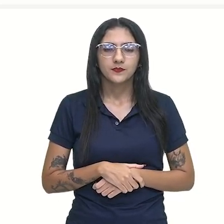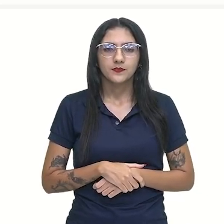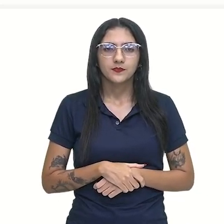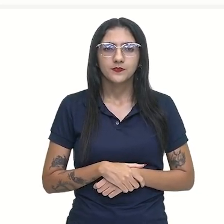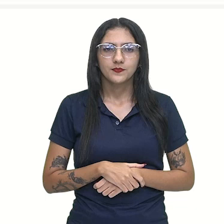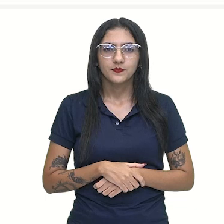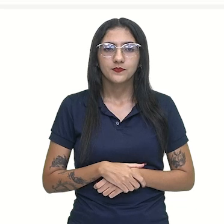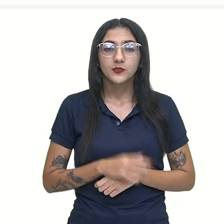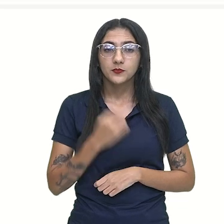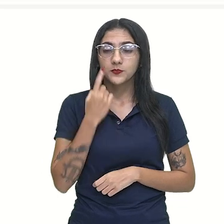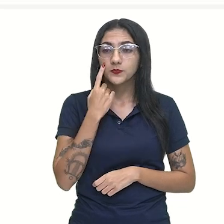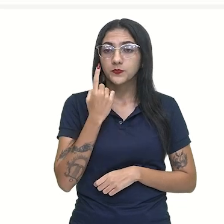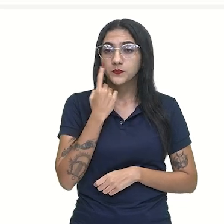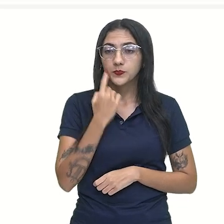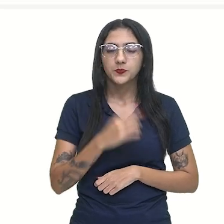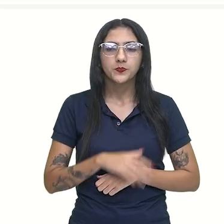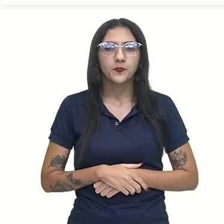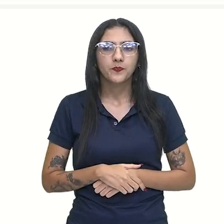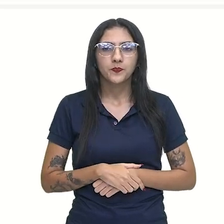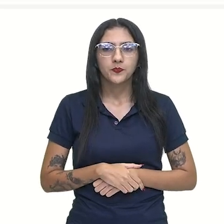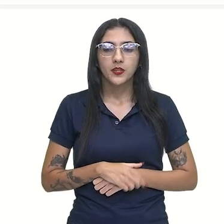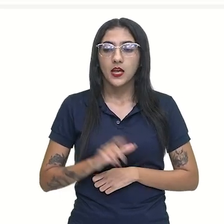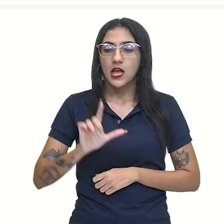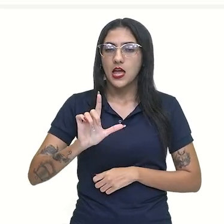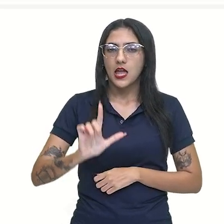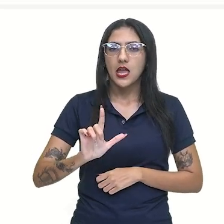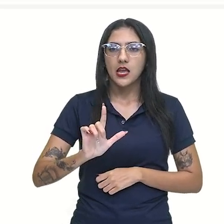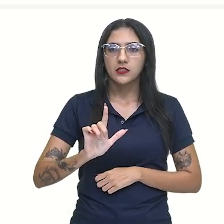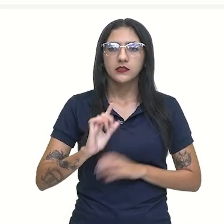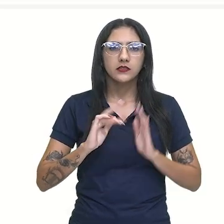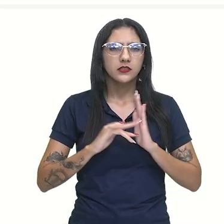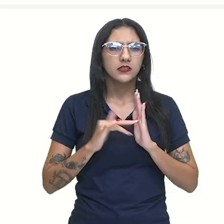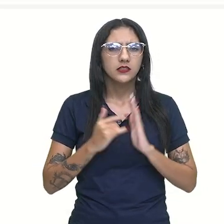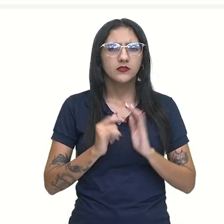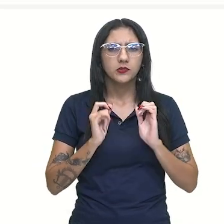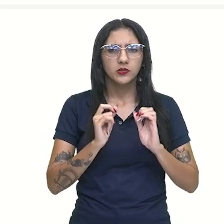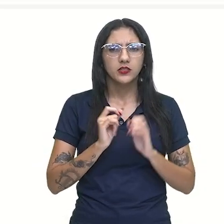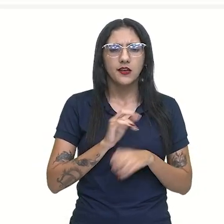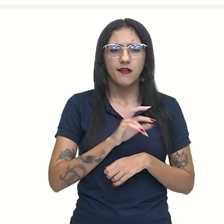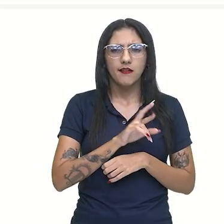Como L é o R menos C,